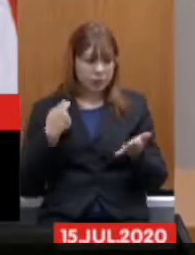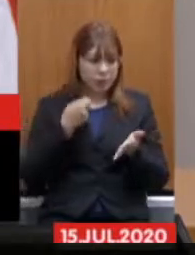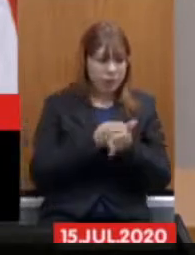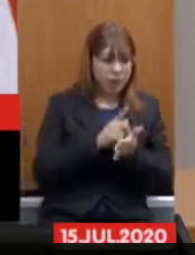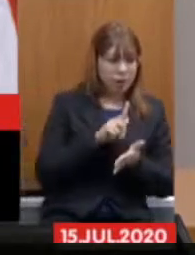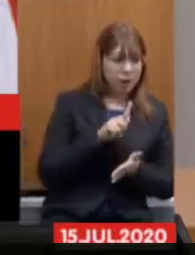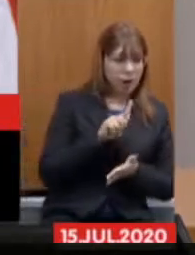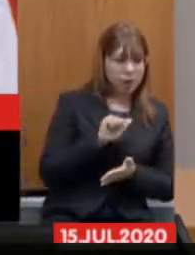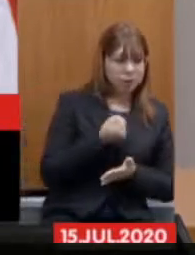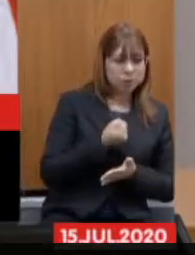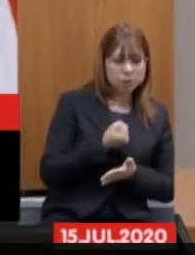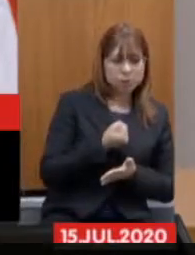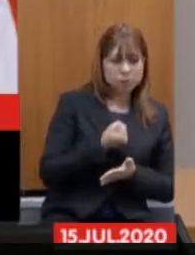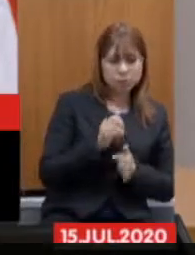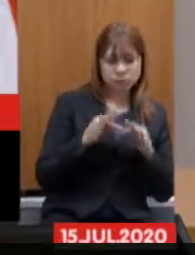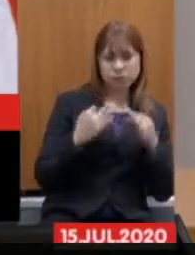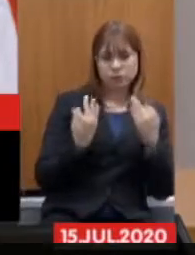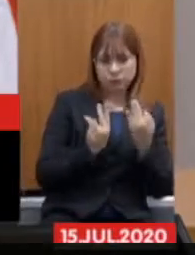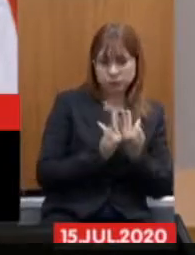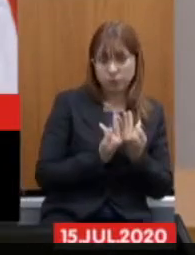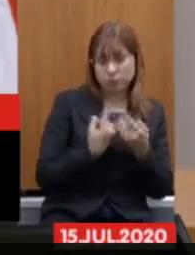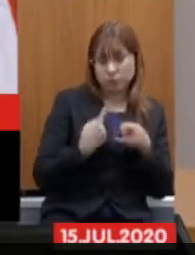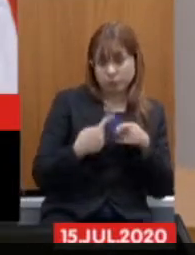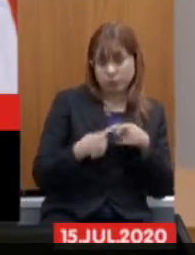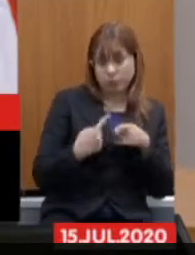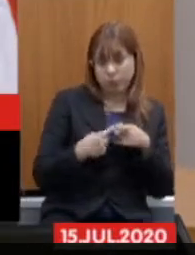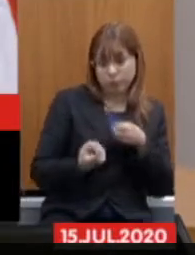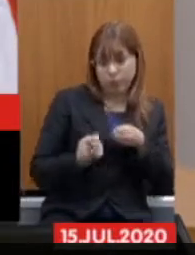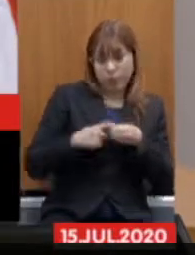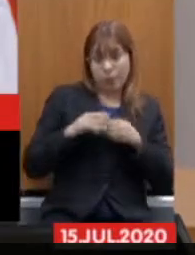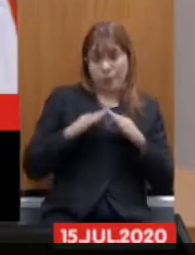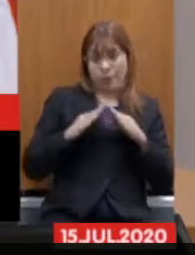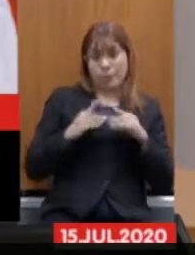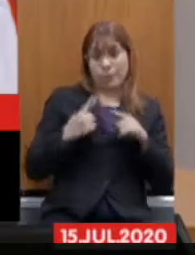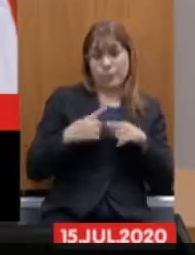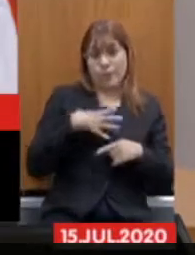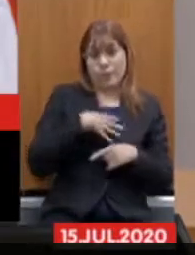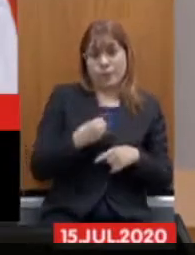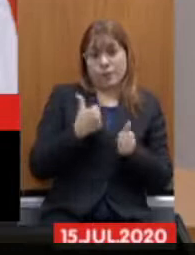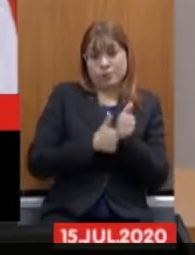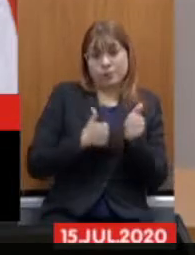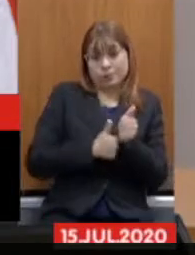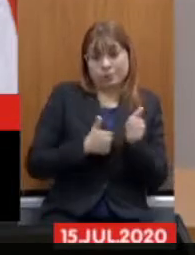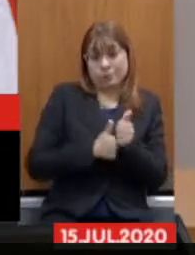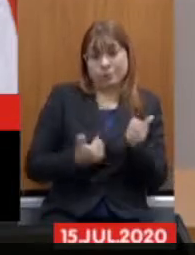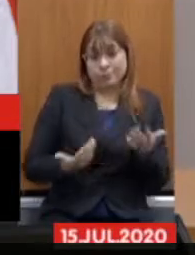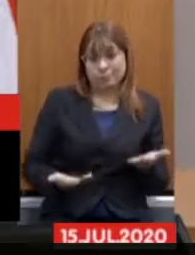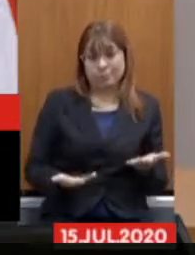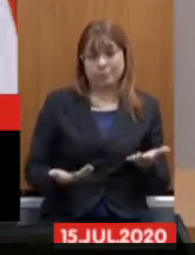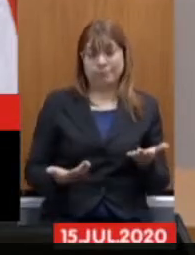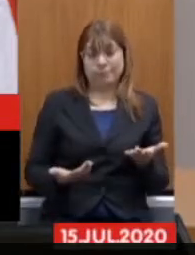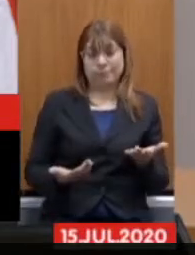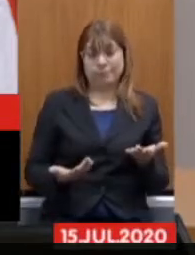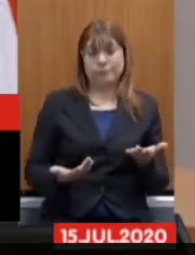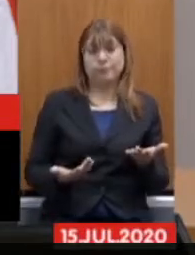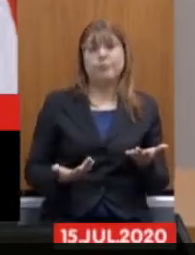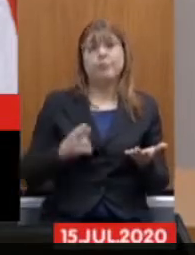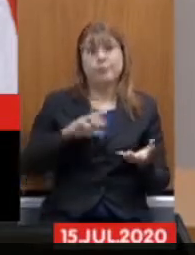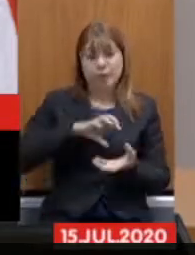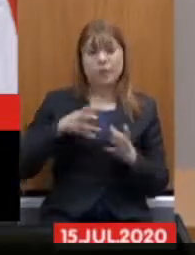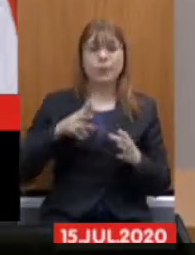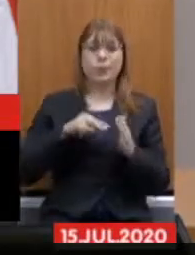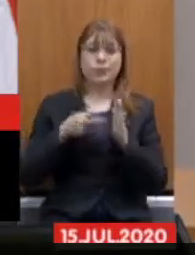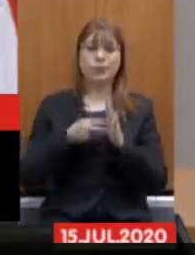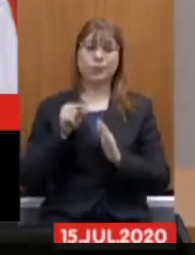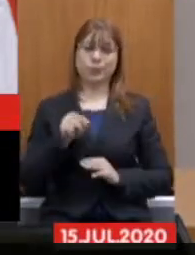pagar o gás da família que voltou para casa dela porque os filhos estão desempregados é isso que essa